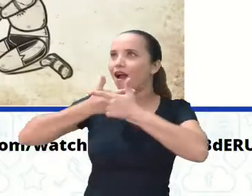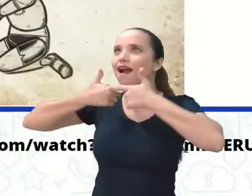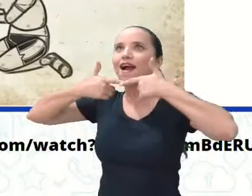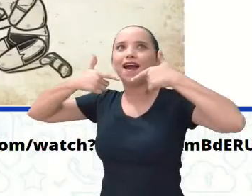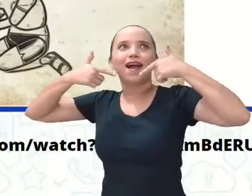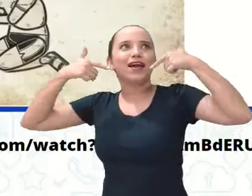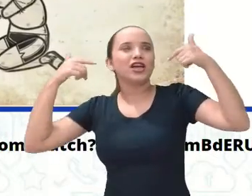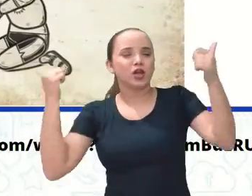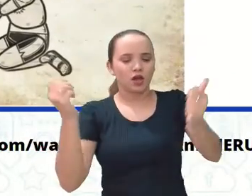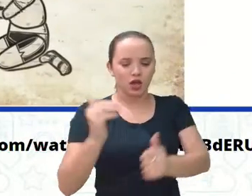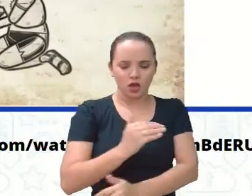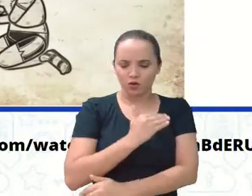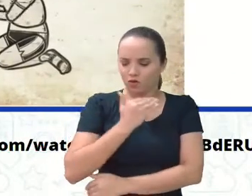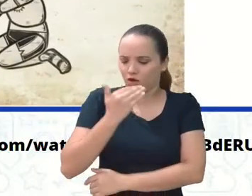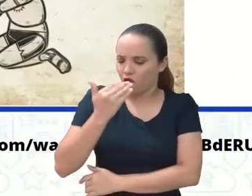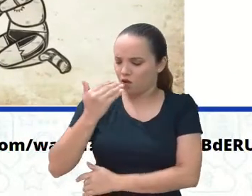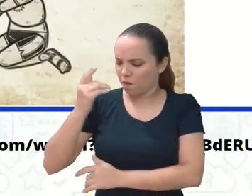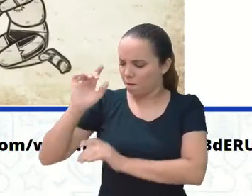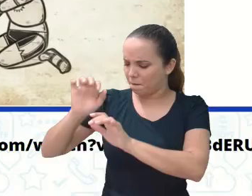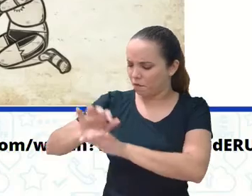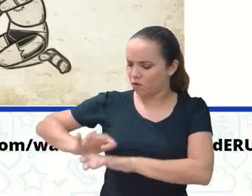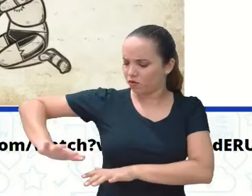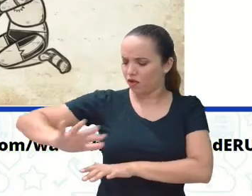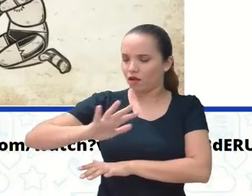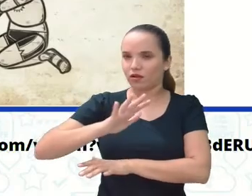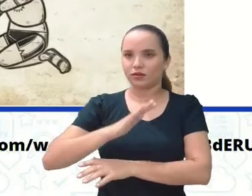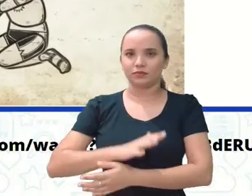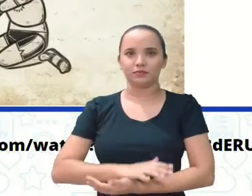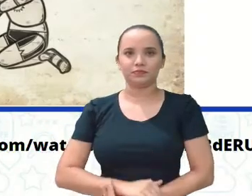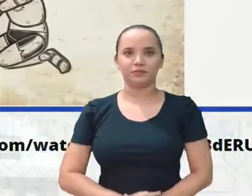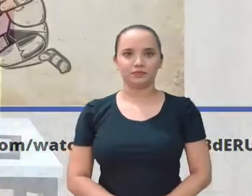as mortes do sertão.